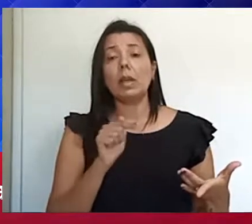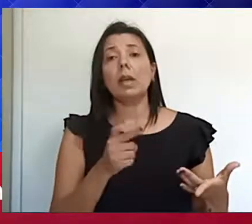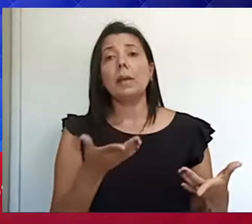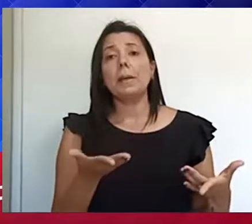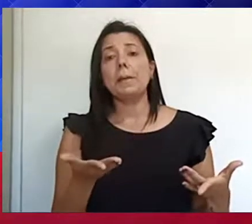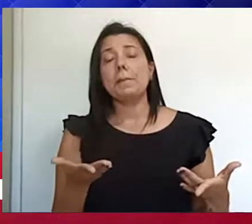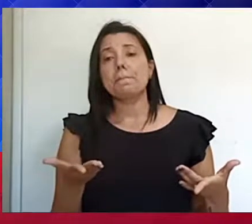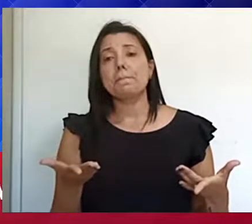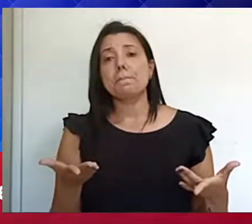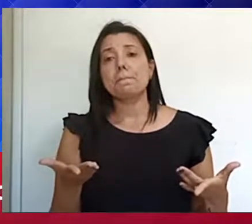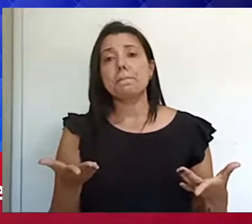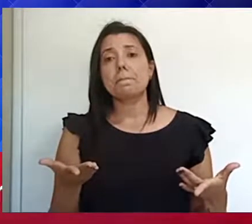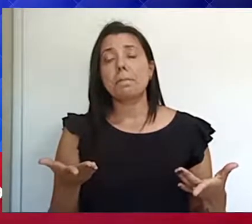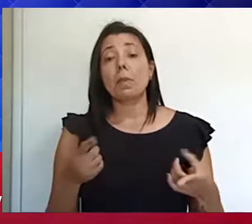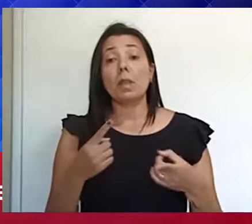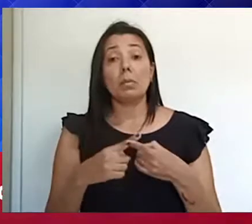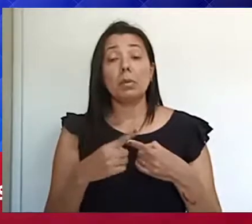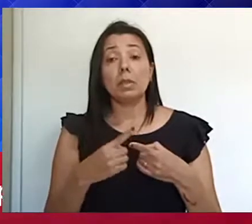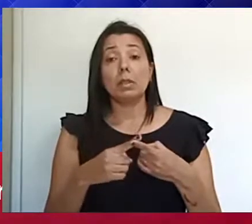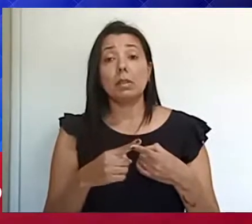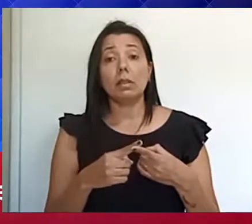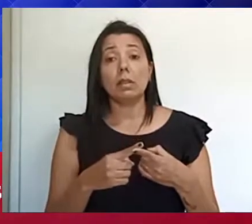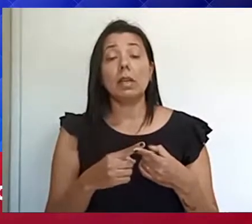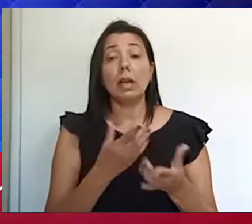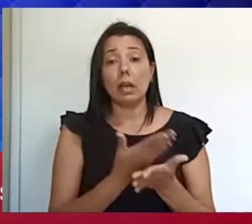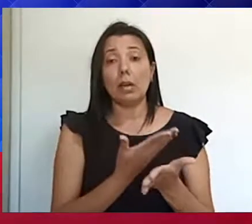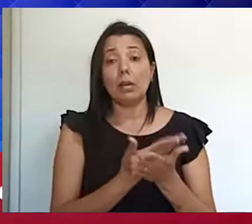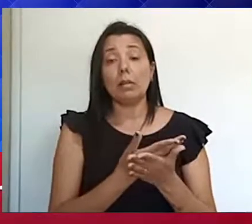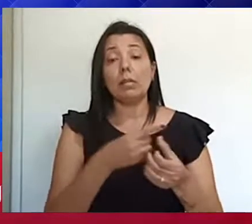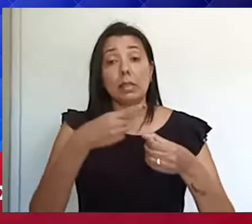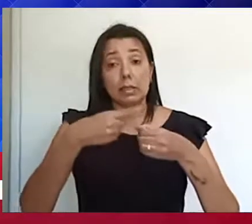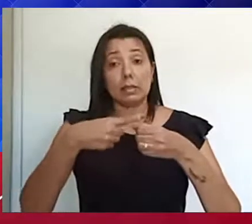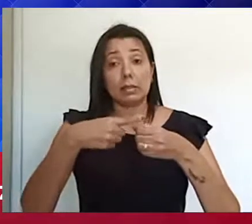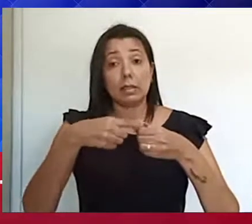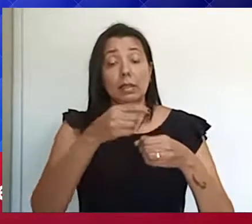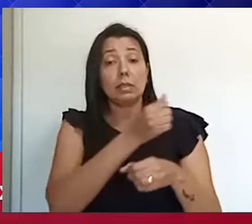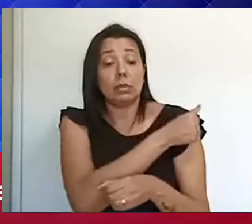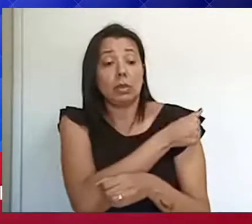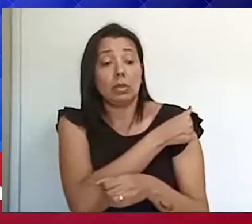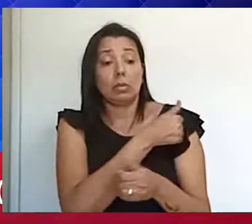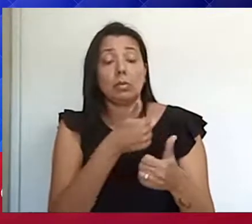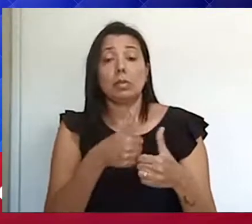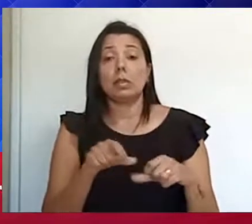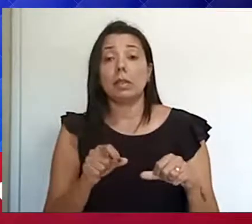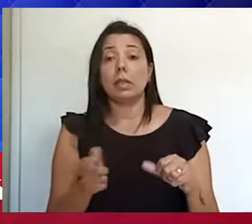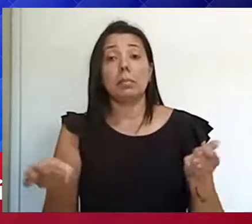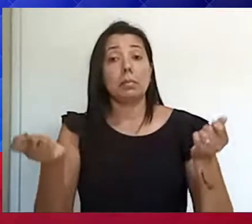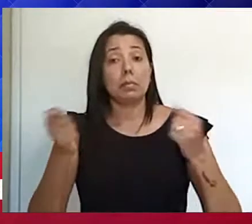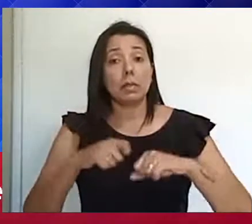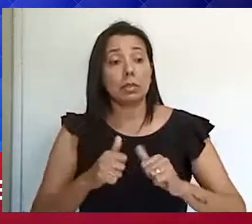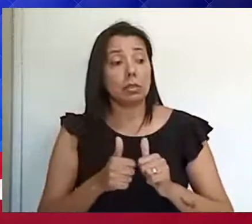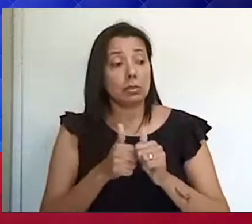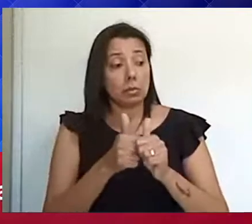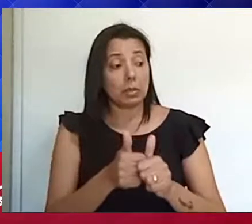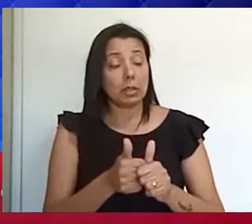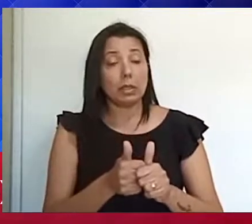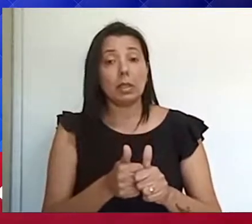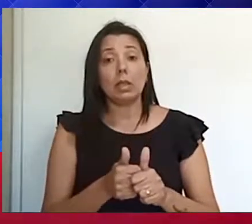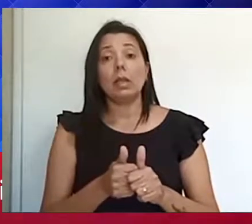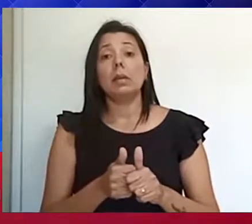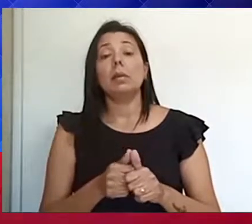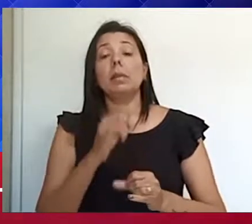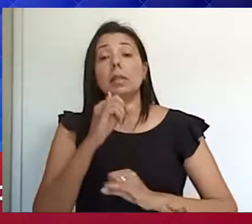Porque a suspensão das aulas na cidade, os alunos estão colocando a possibilidade de acompanhar através da internet, mas a